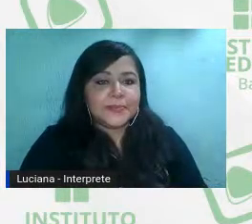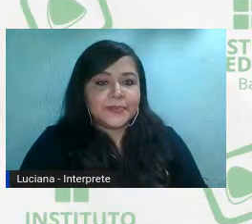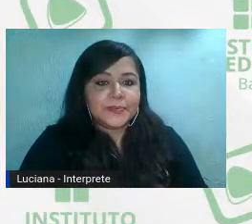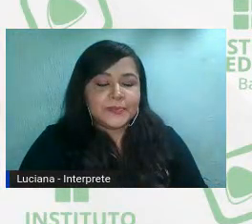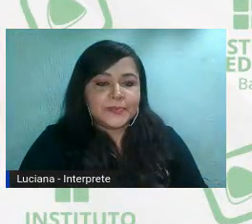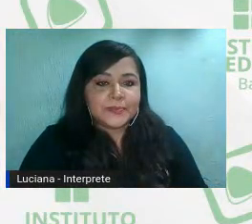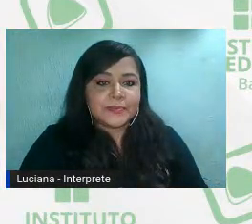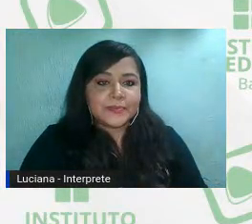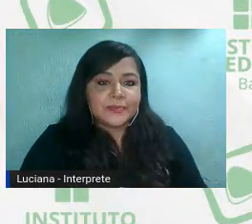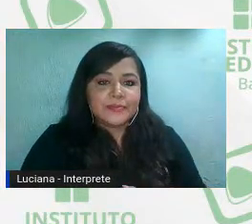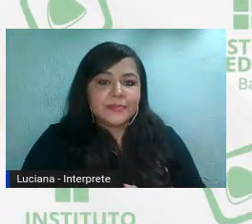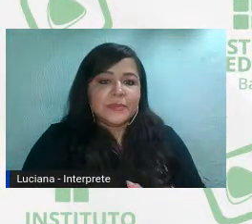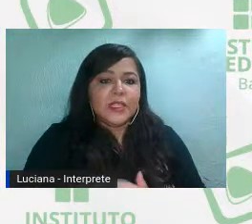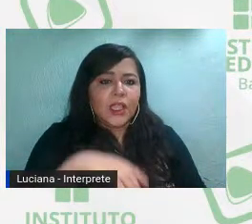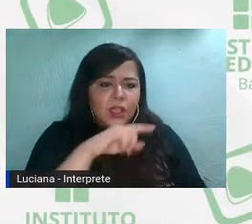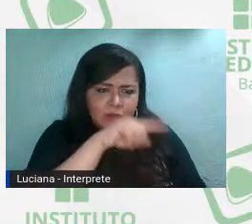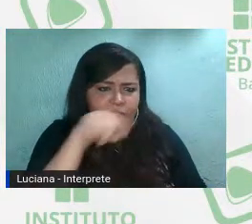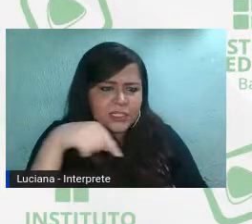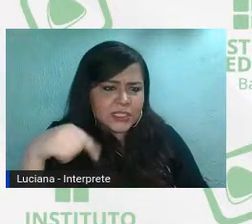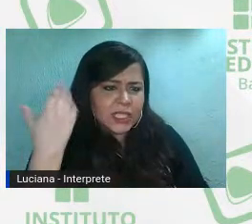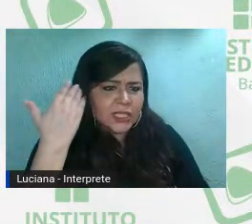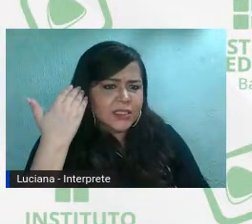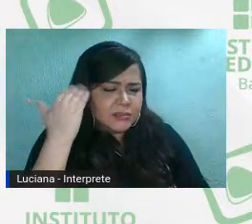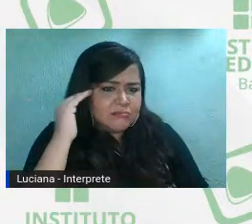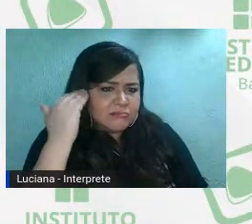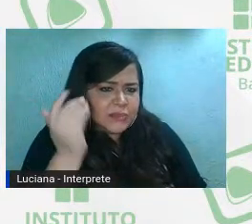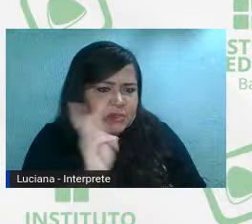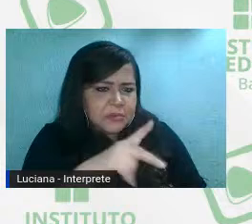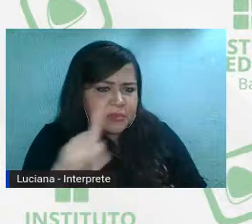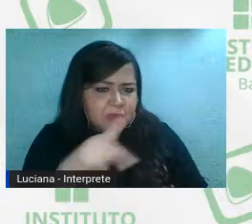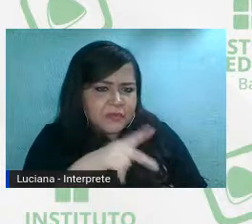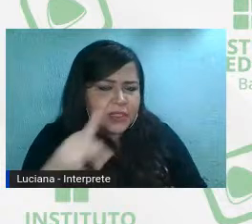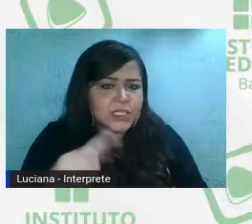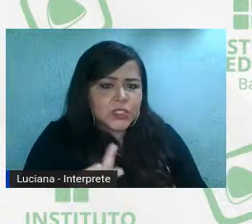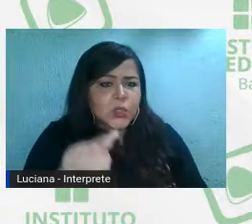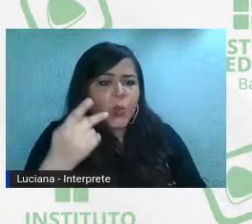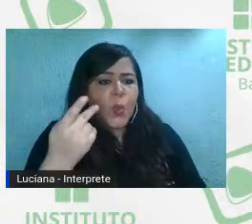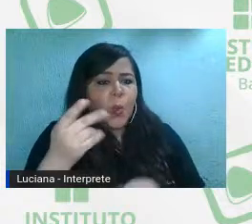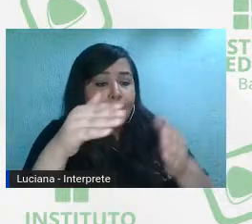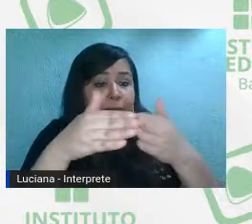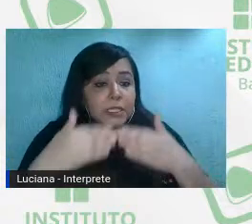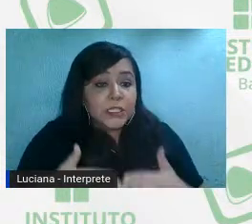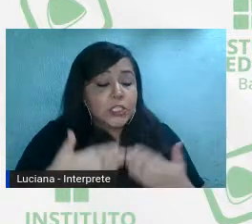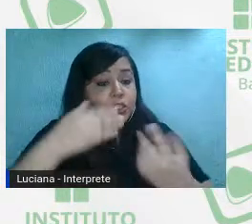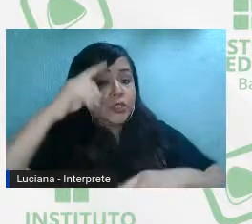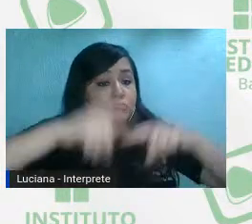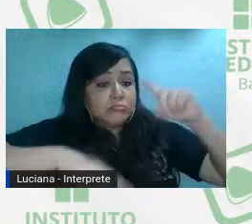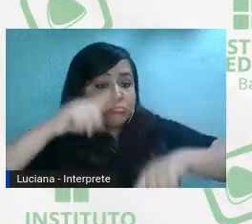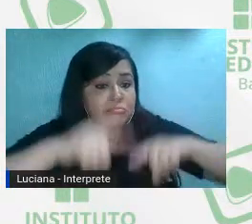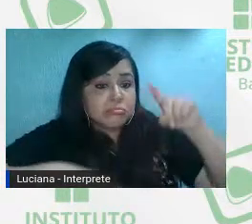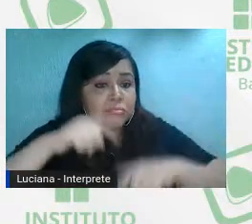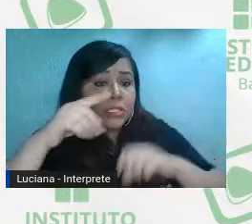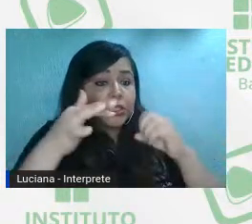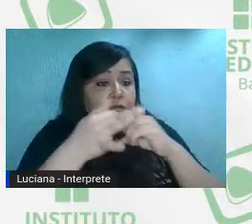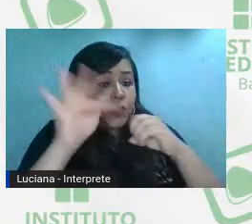Galera, vocês viram que o professor pediu para a gente elaborar material de função? Vocês têm alguma ideia de como vamos produzir?